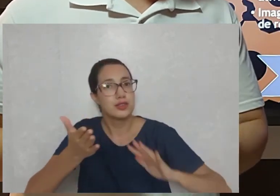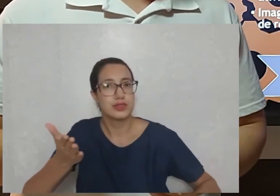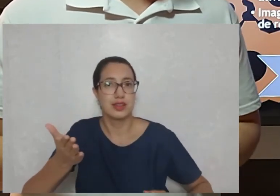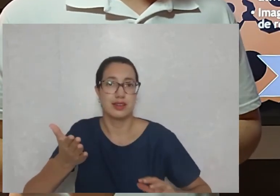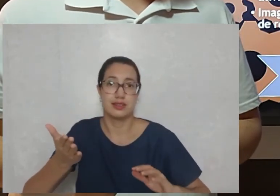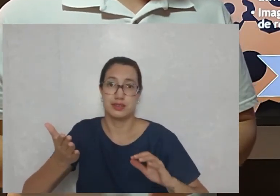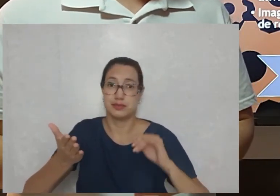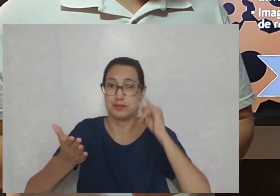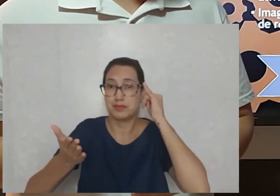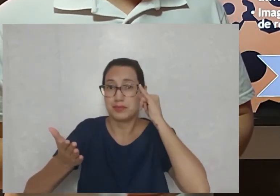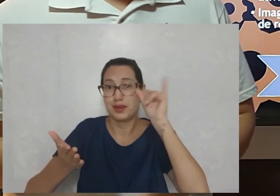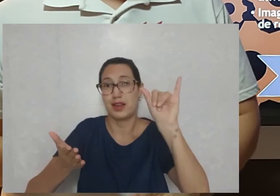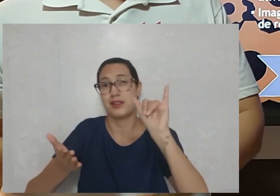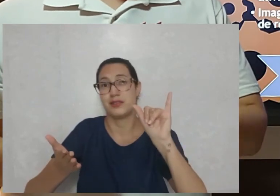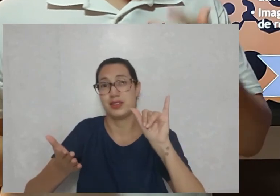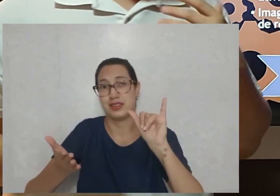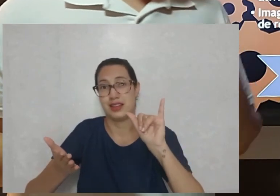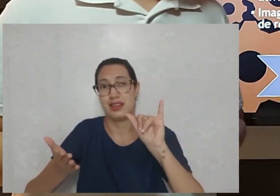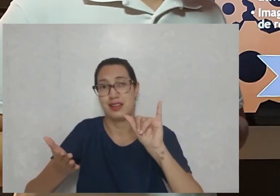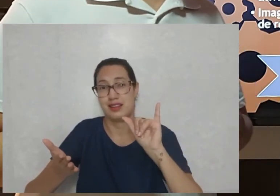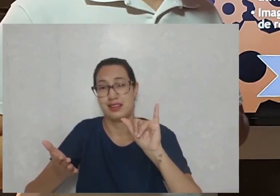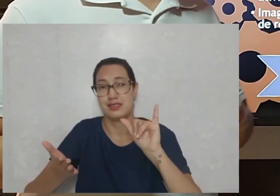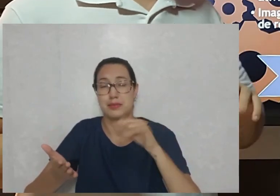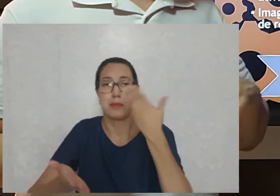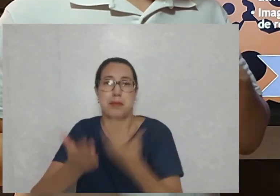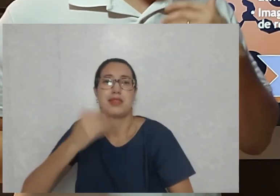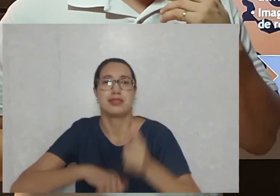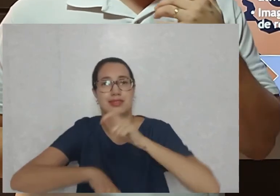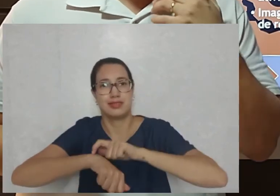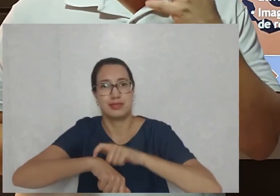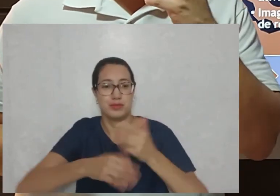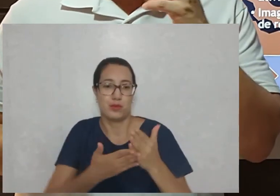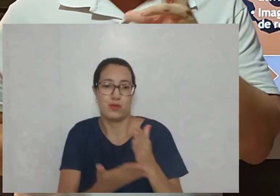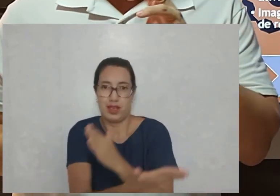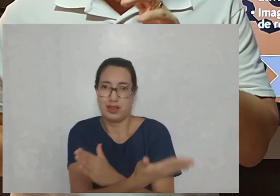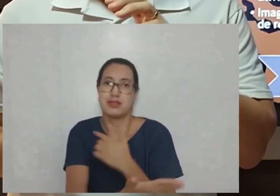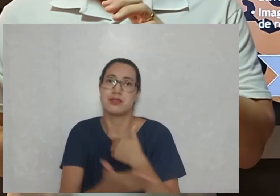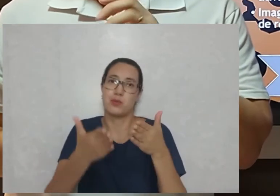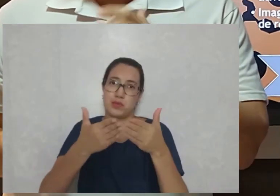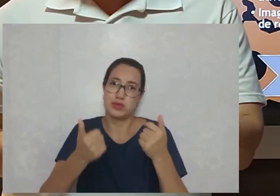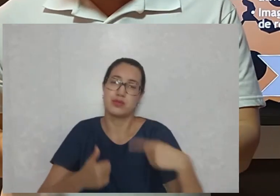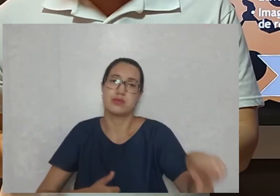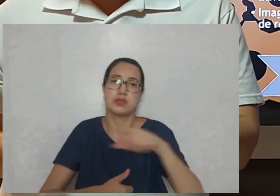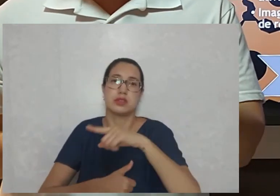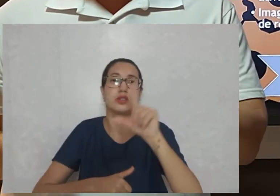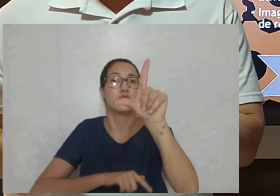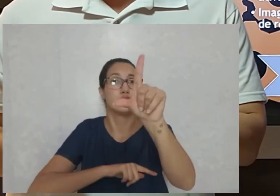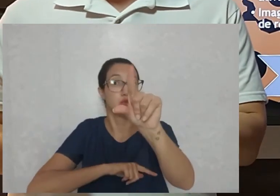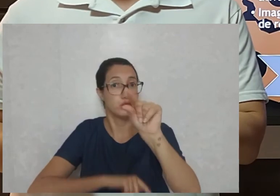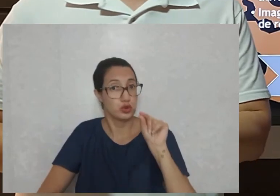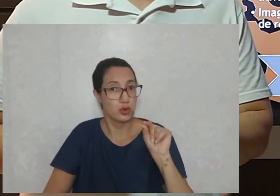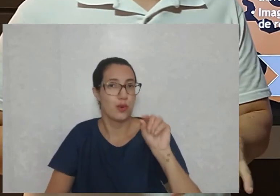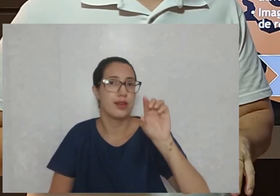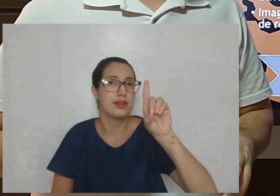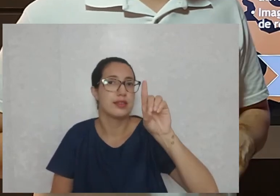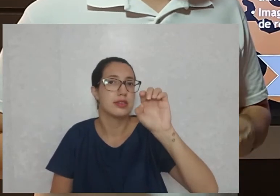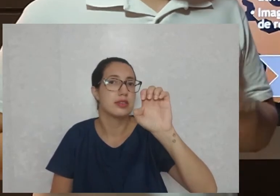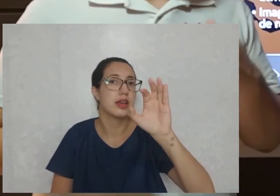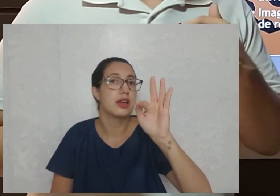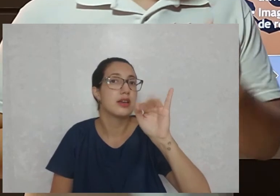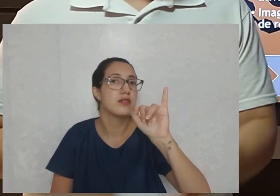terem uma fluidez maior na disciplina. Então, vocês fizeram aquela atividade que eu pedi para definir a sub-área da computação que vocês